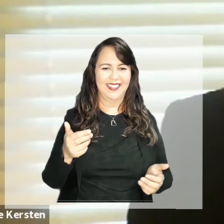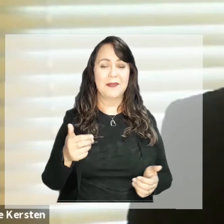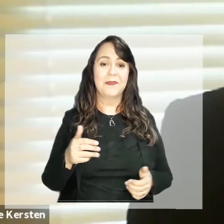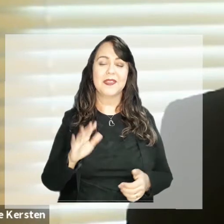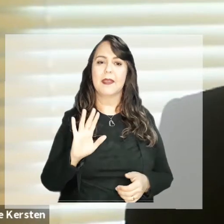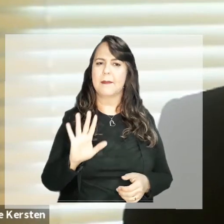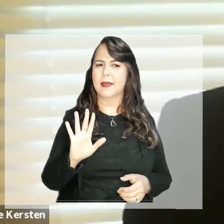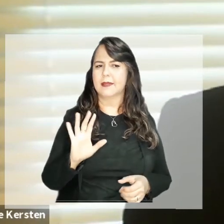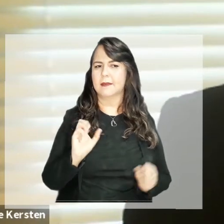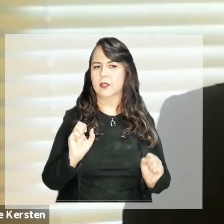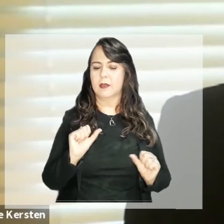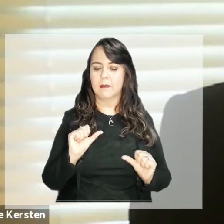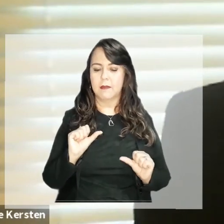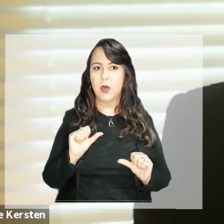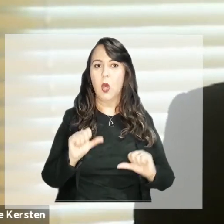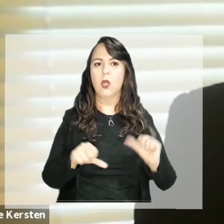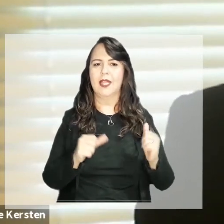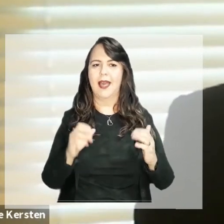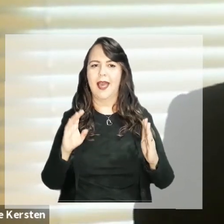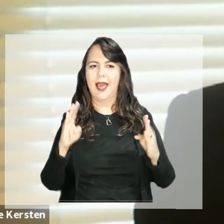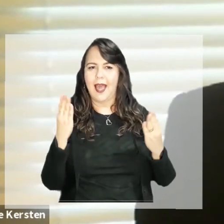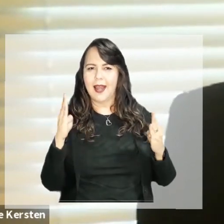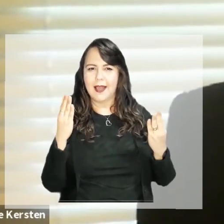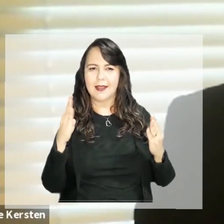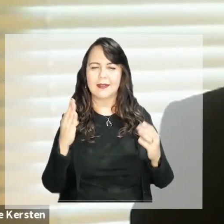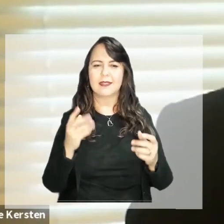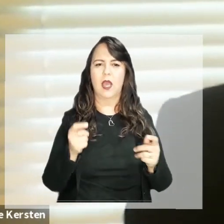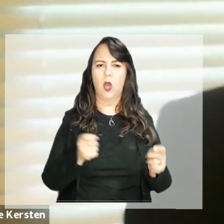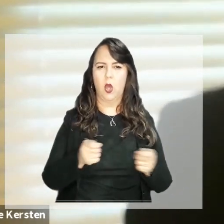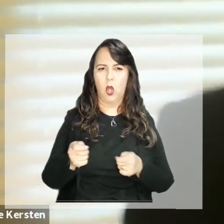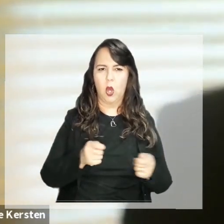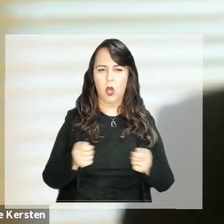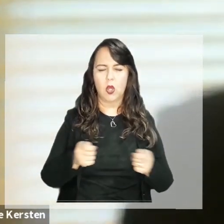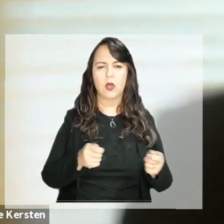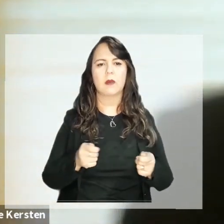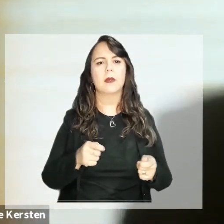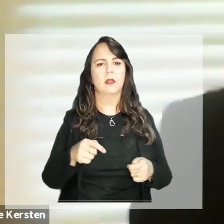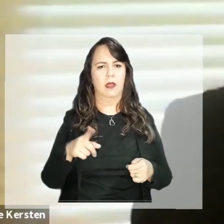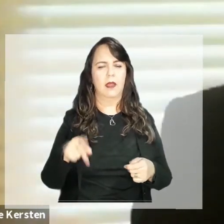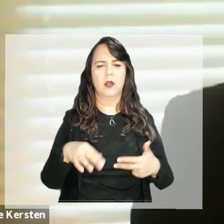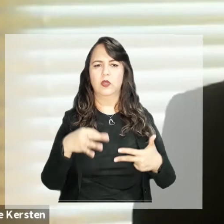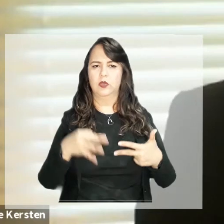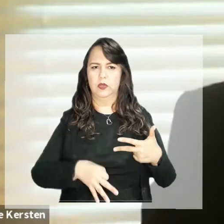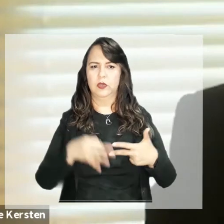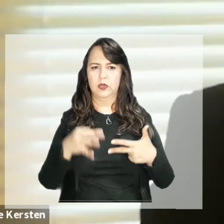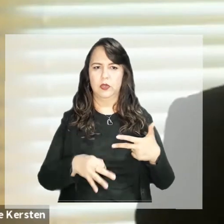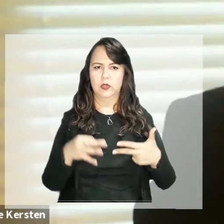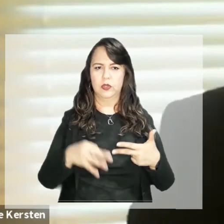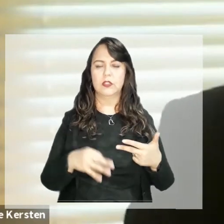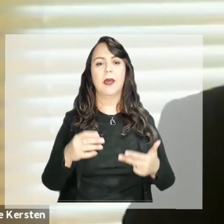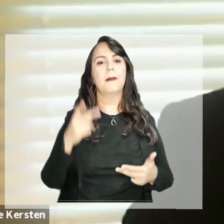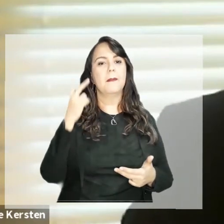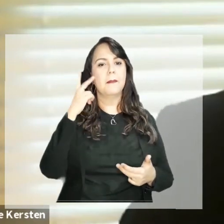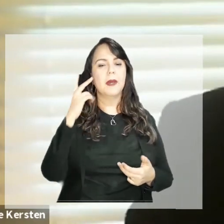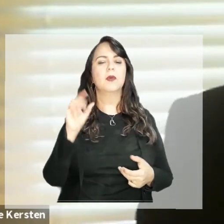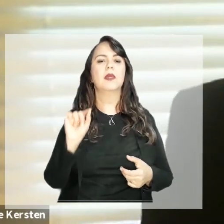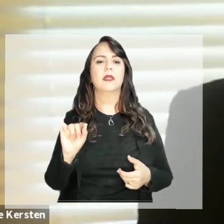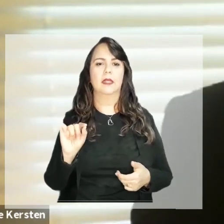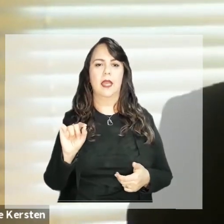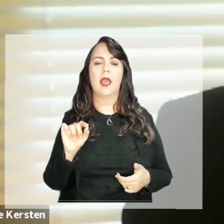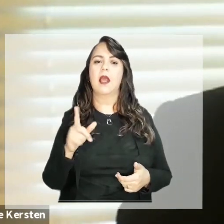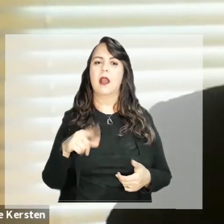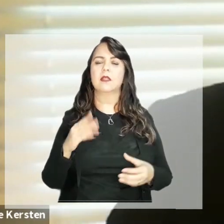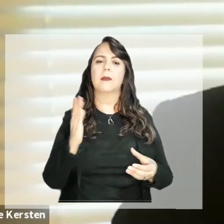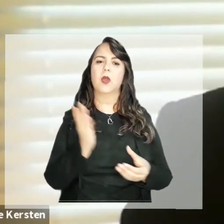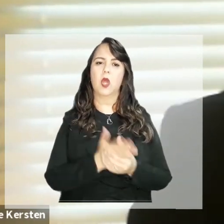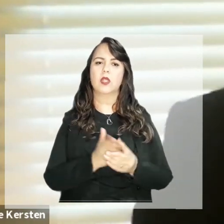da análise econômica para o Poder Judiciário, para essa noção de gestão processual, a questão da segurança jurídica.